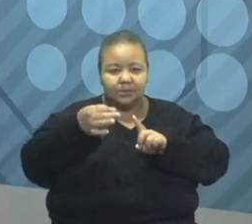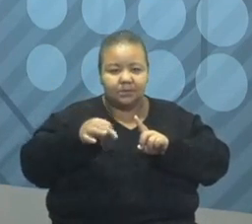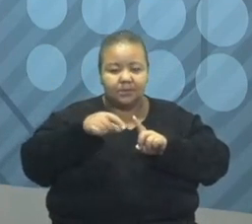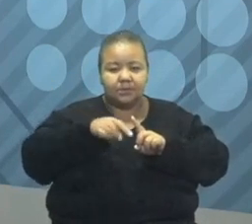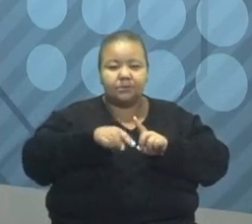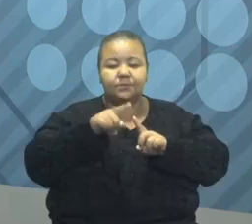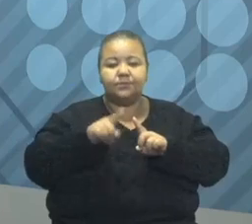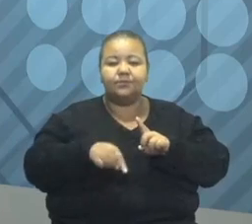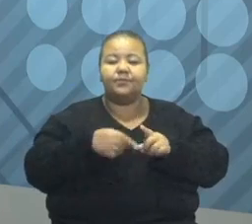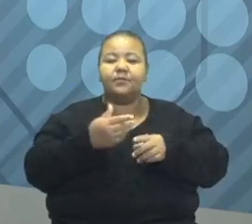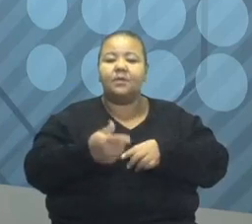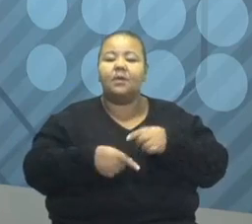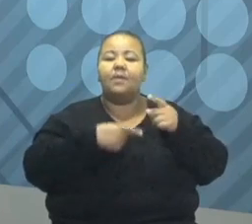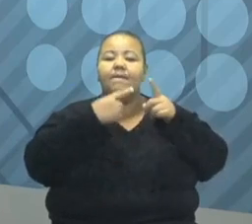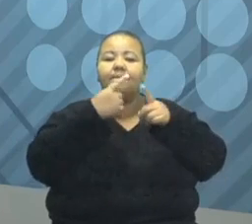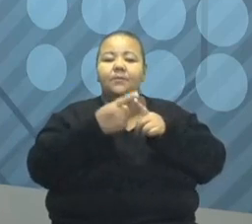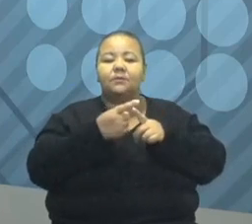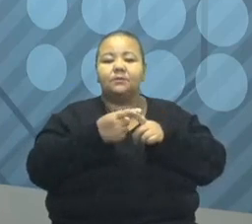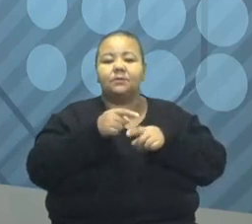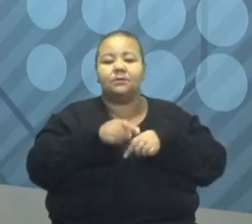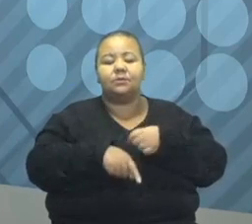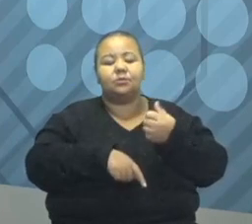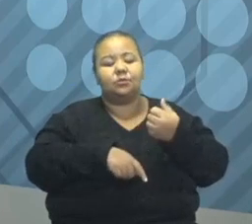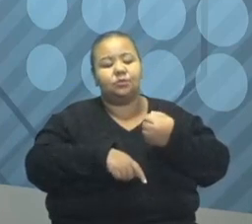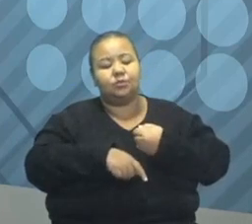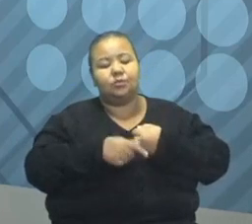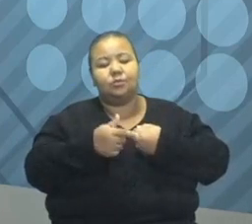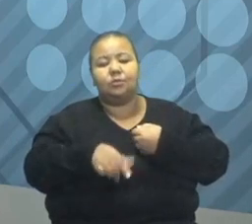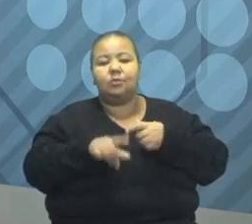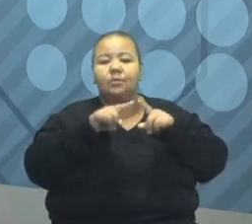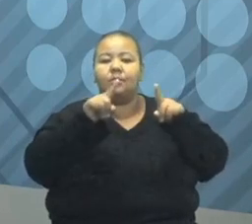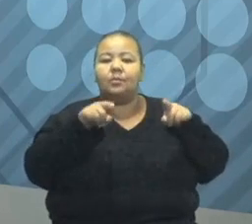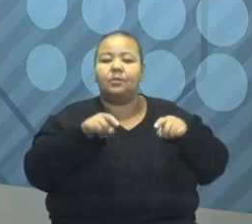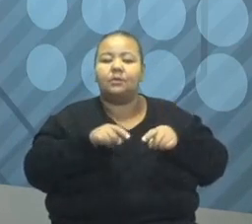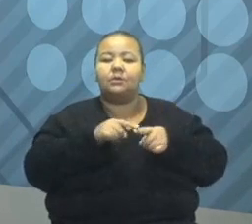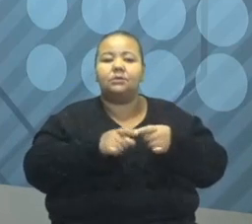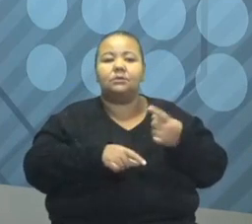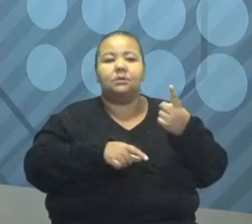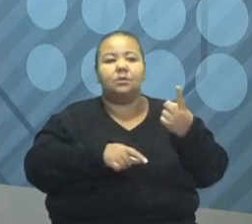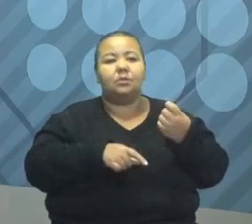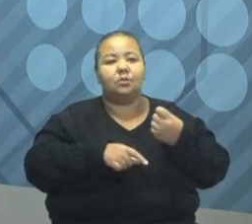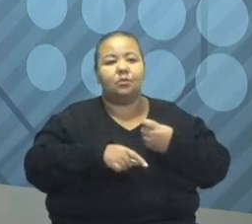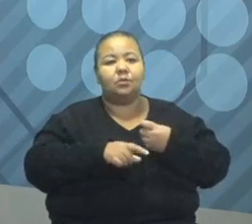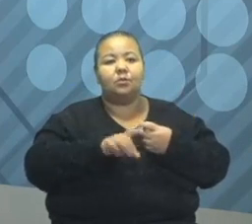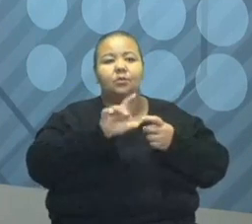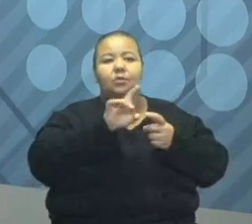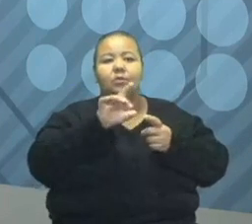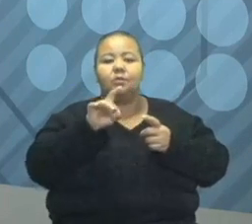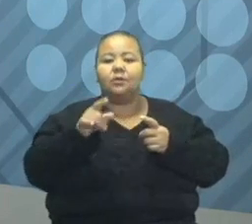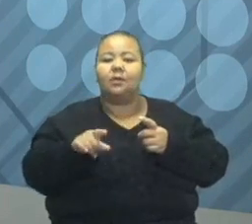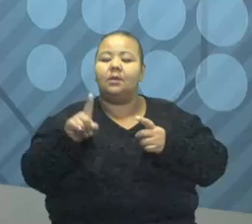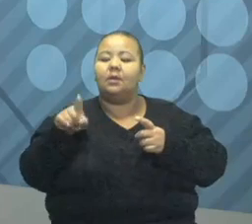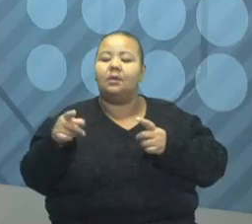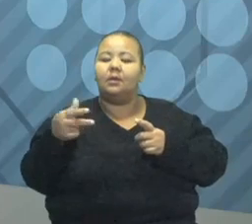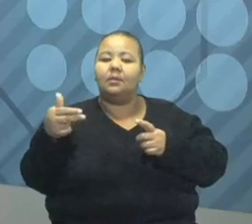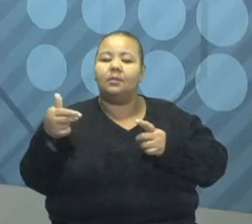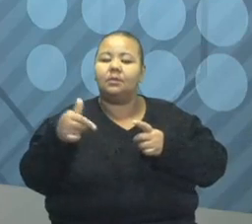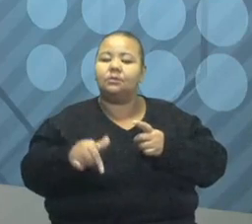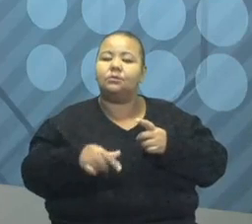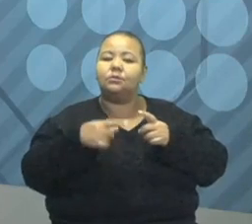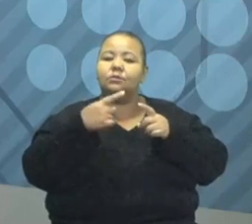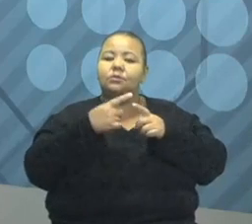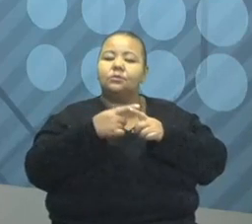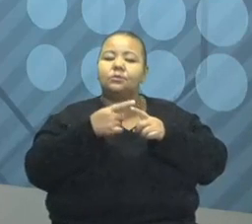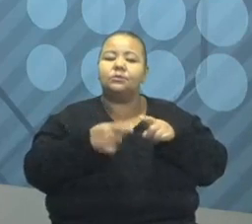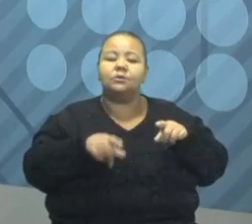E uma multiplicação de um número para uma matriz, como a gente faz? Multiplica um número por cada elemento. E multiplicação